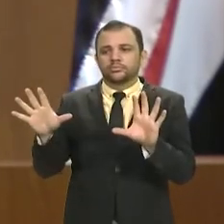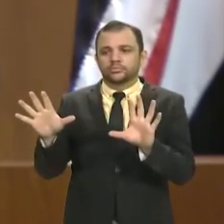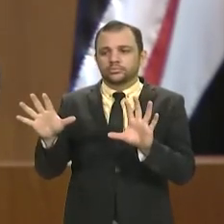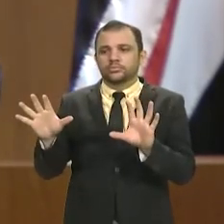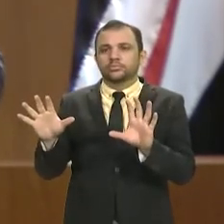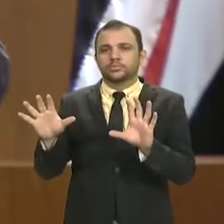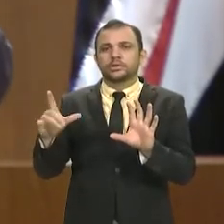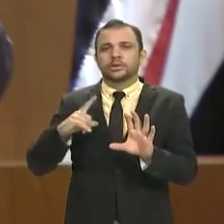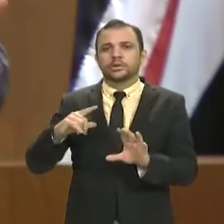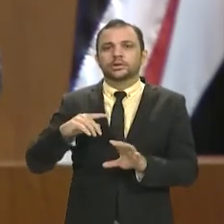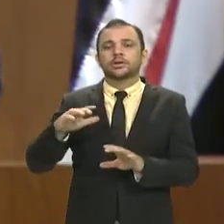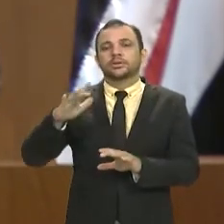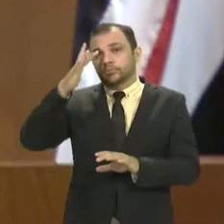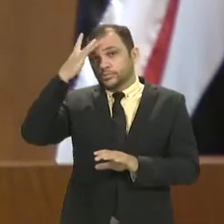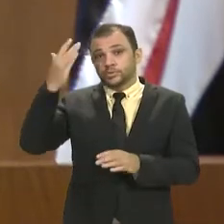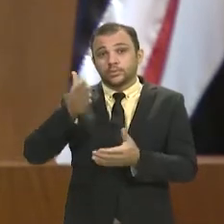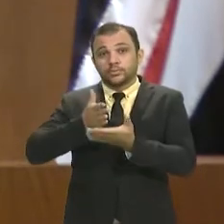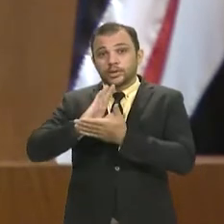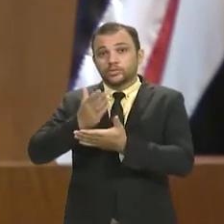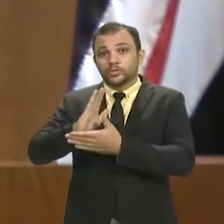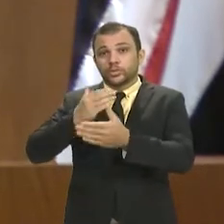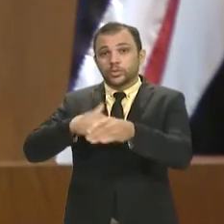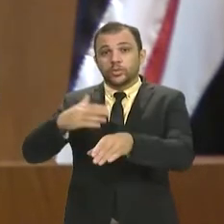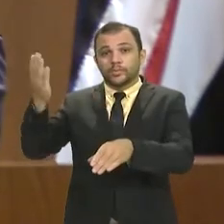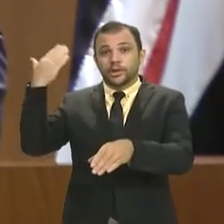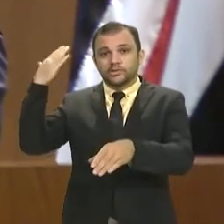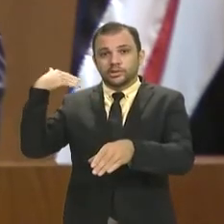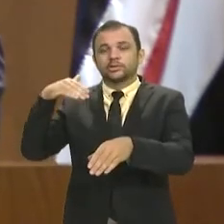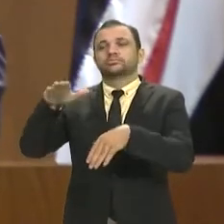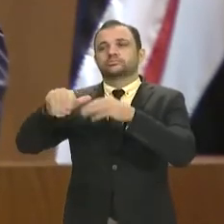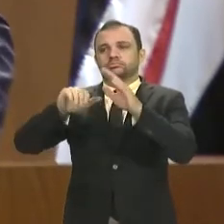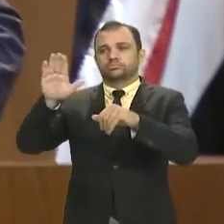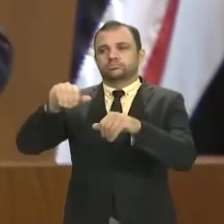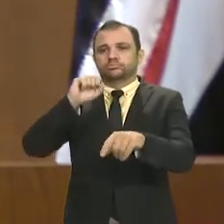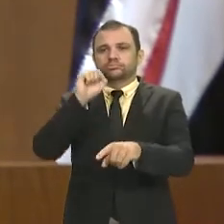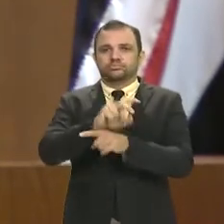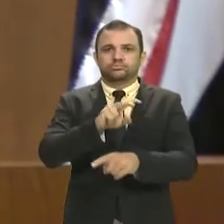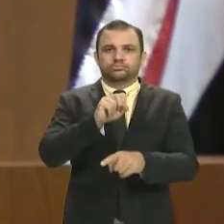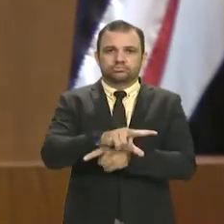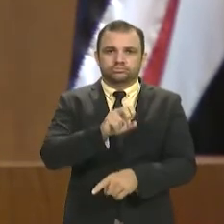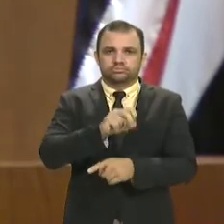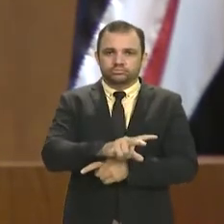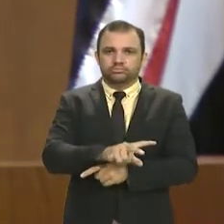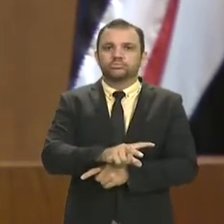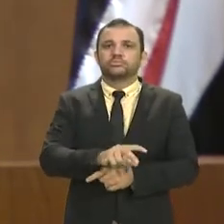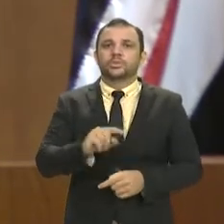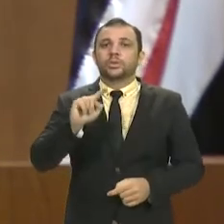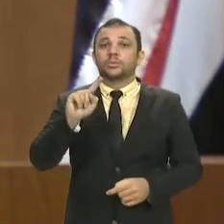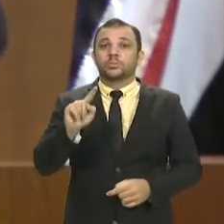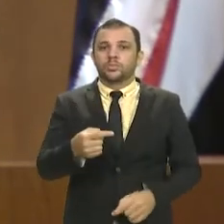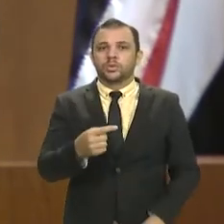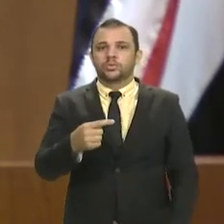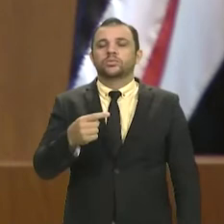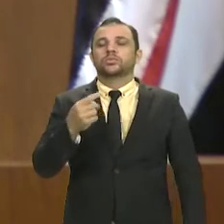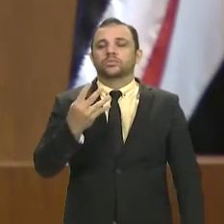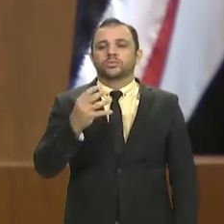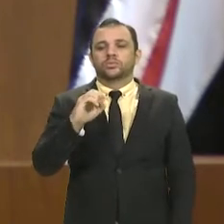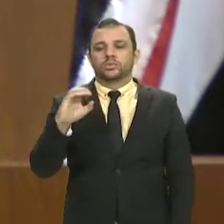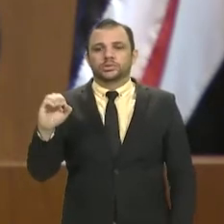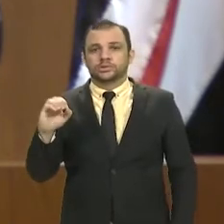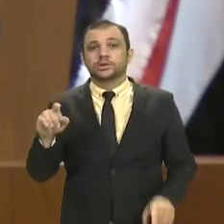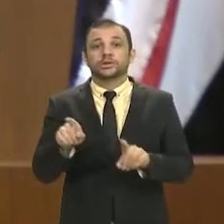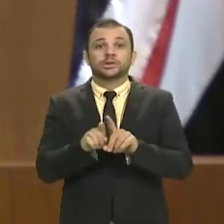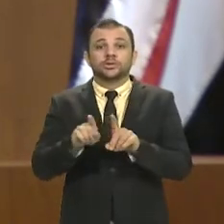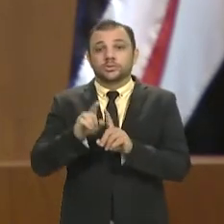da nomeação dos aprovados no concurso da Polícia Militar do Estado do Maranhão, dos 1.400, mais os